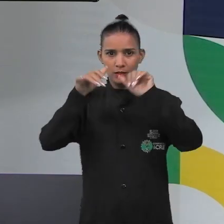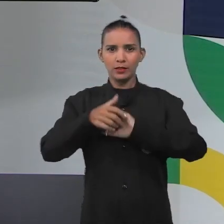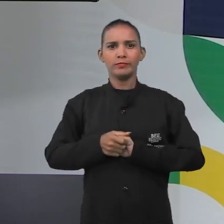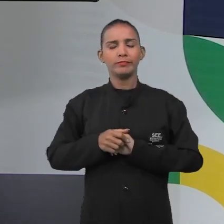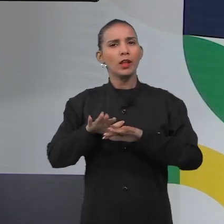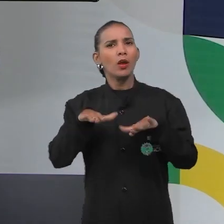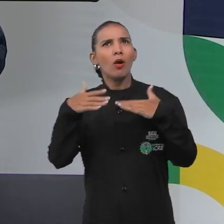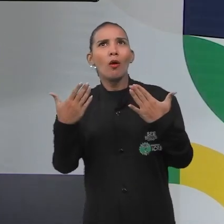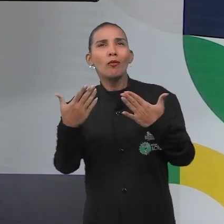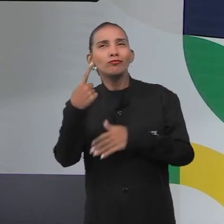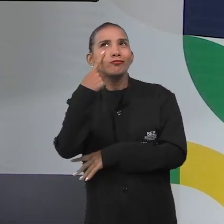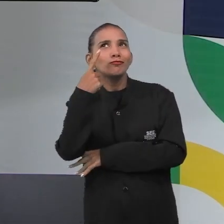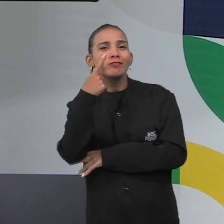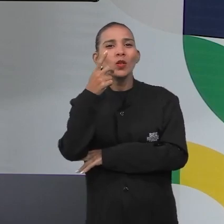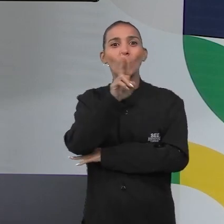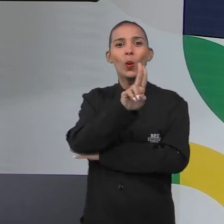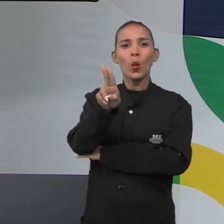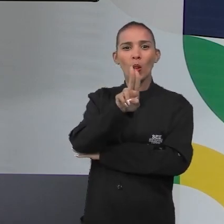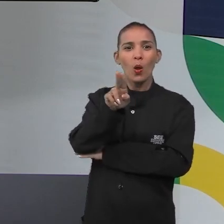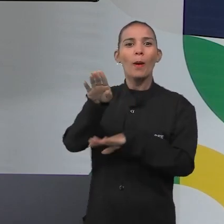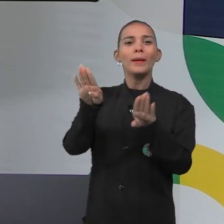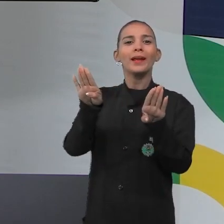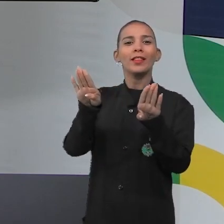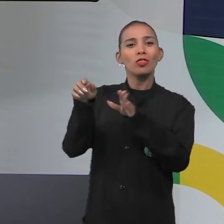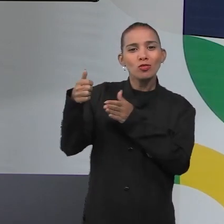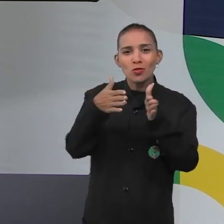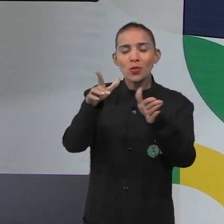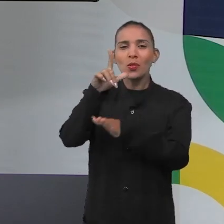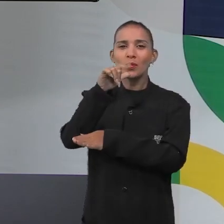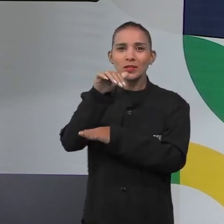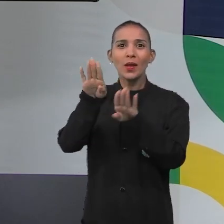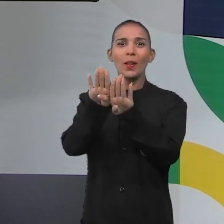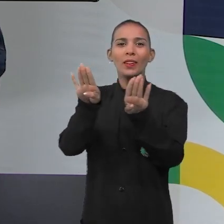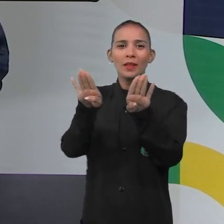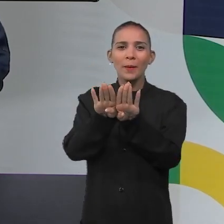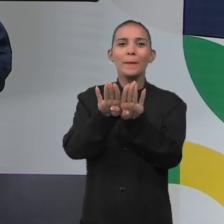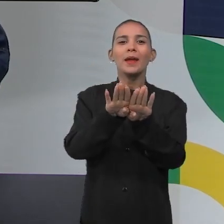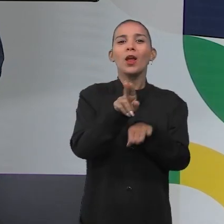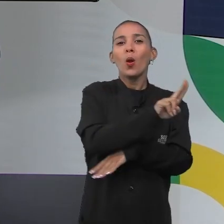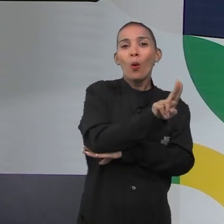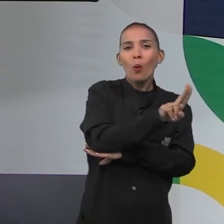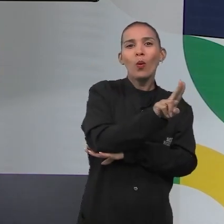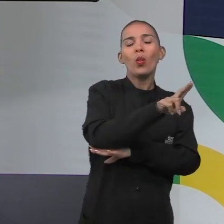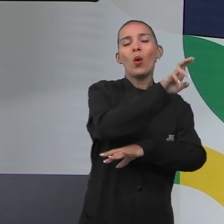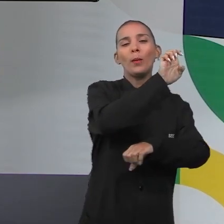dessas regionais segue aí o nome dos principais rios, como vocês podem observar,